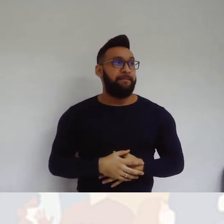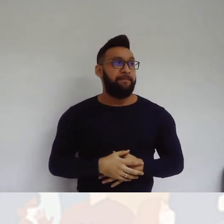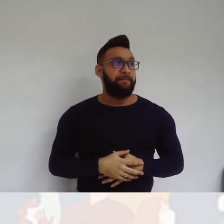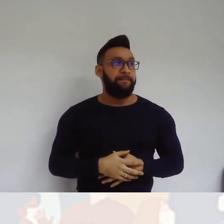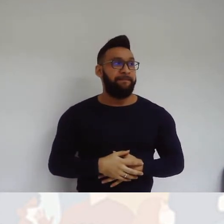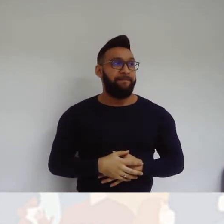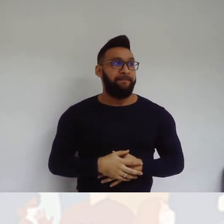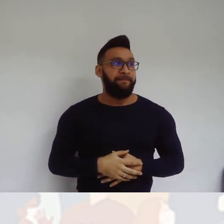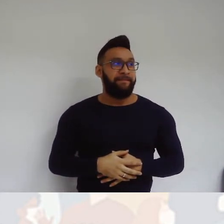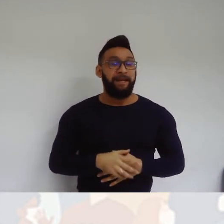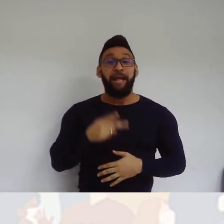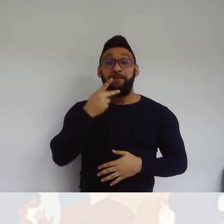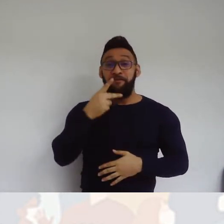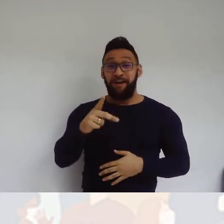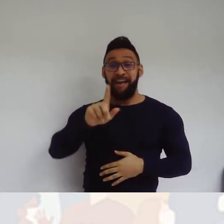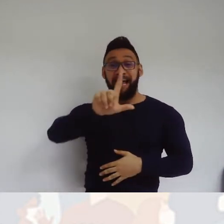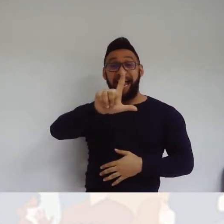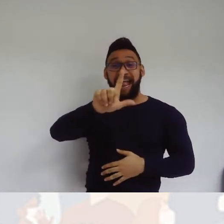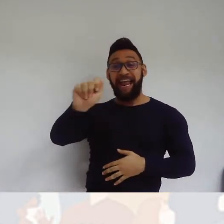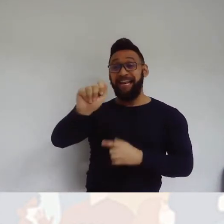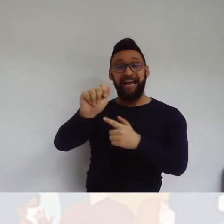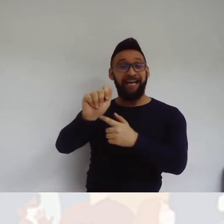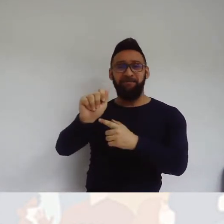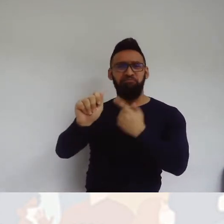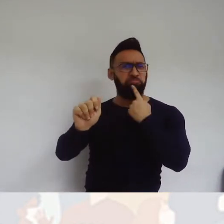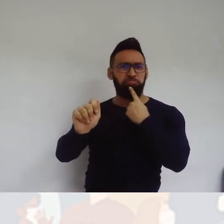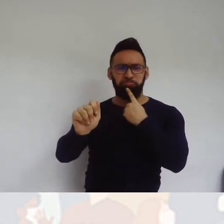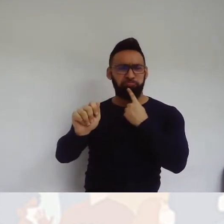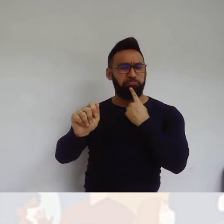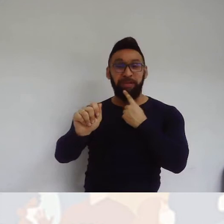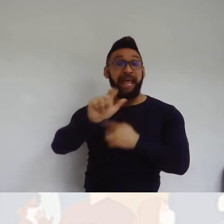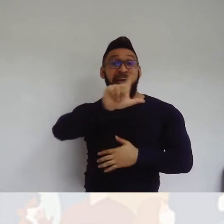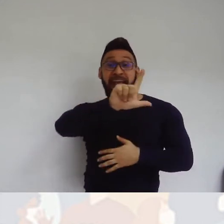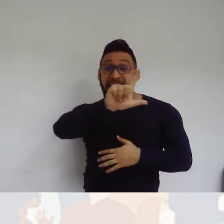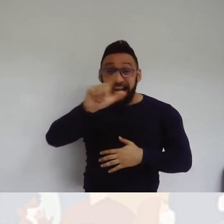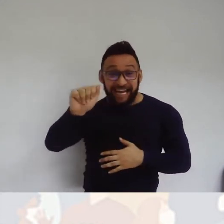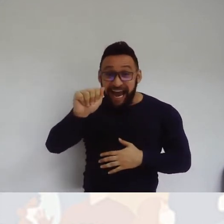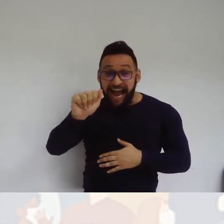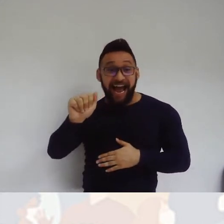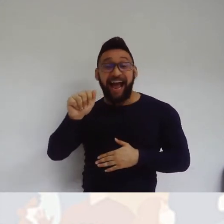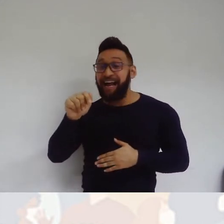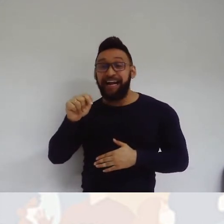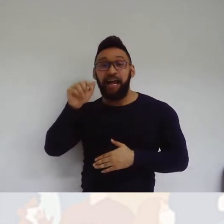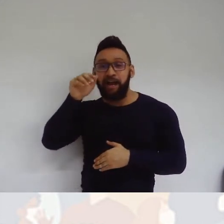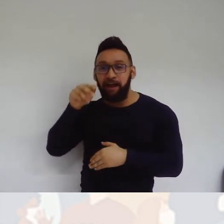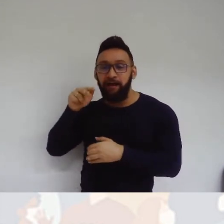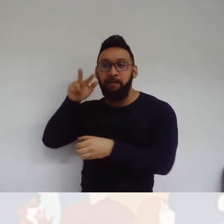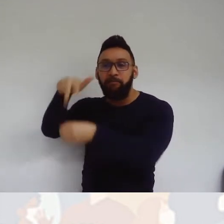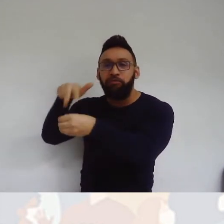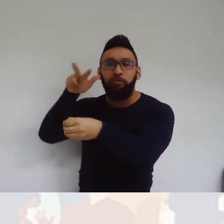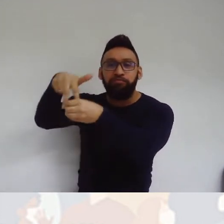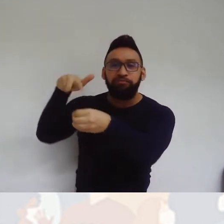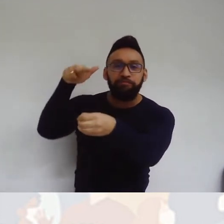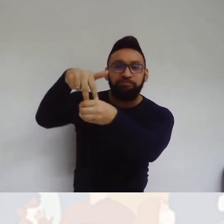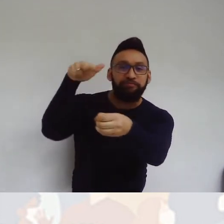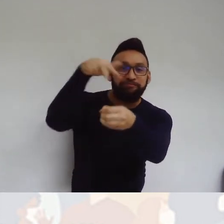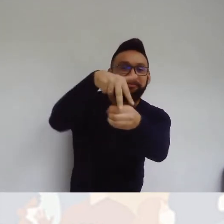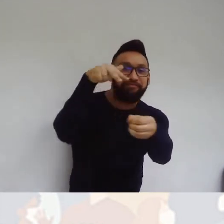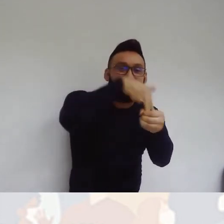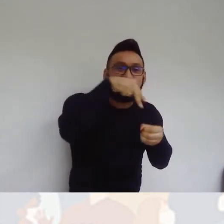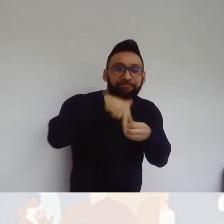linguística aplicada nômade. Eu fiquei lembrando da uma linguística aplicada nômade pede um etnógrafo